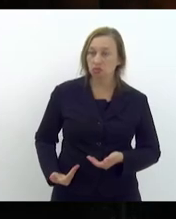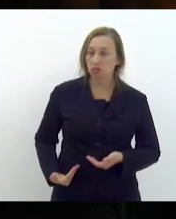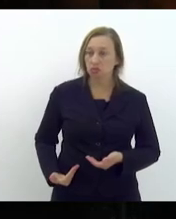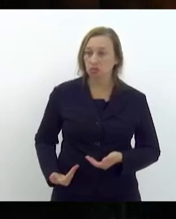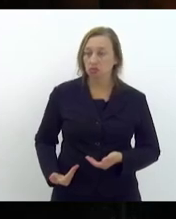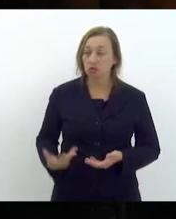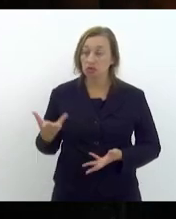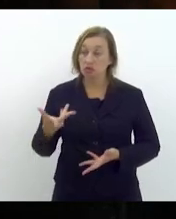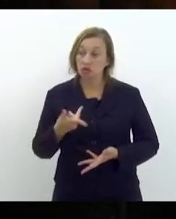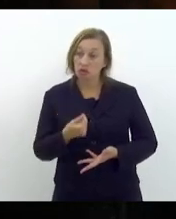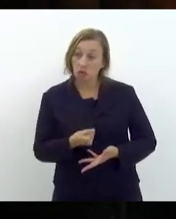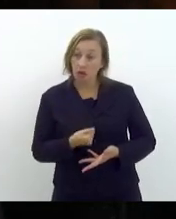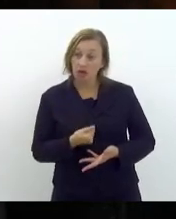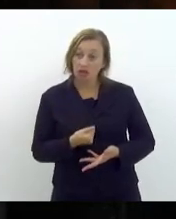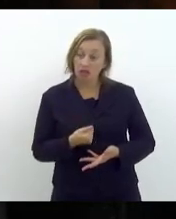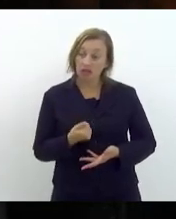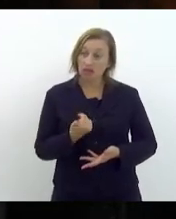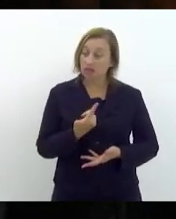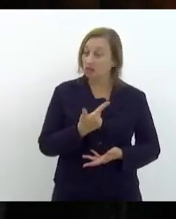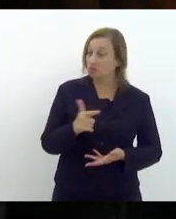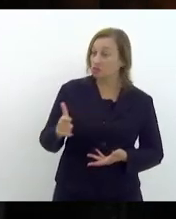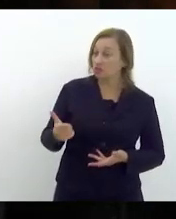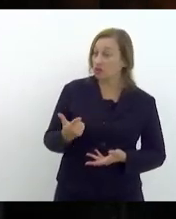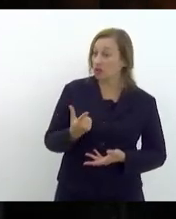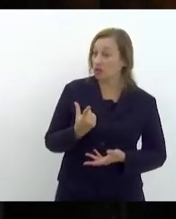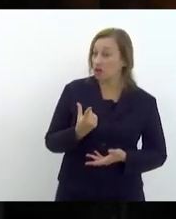e de qualidade sem receita